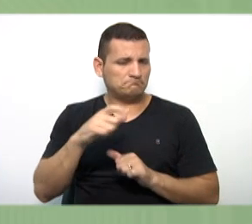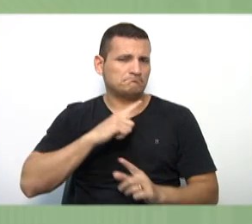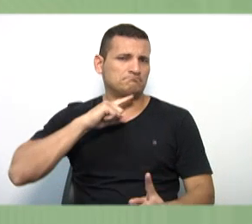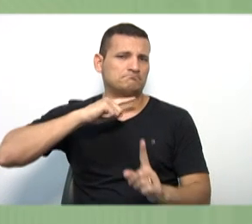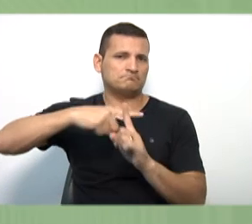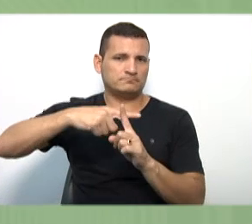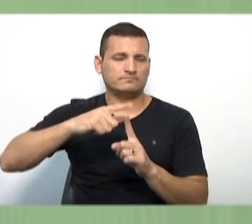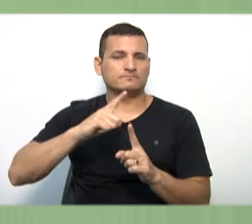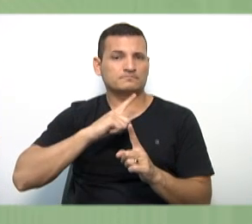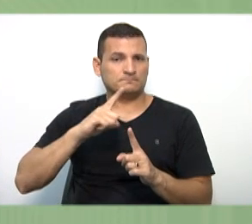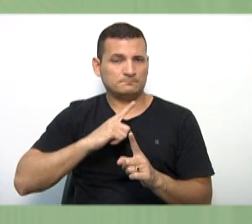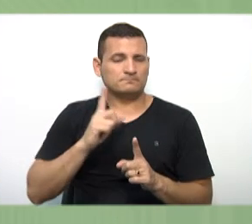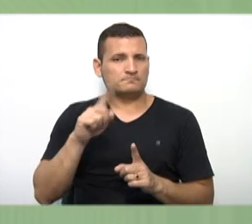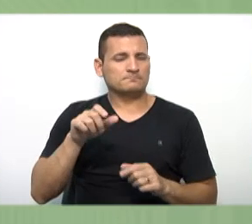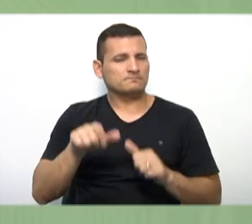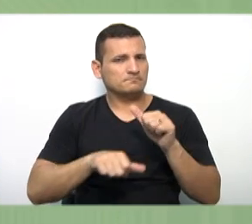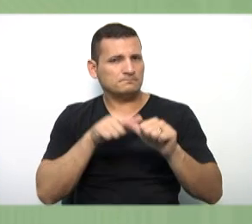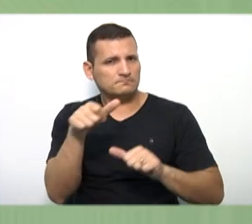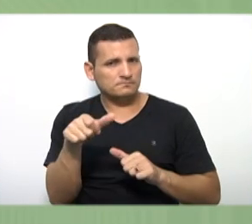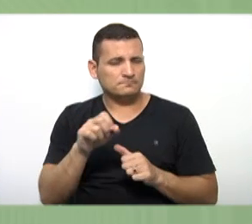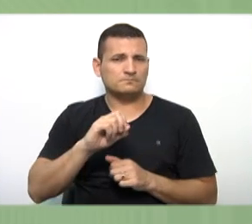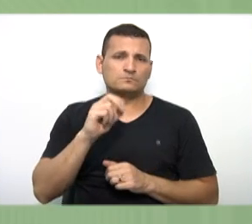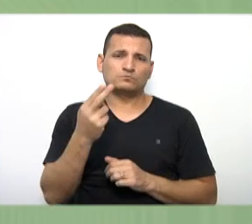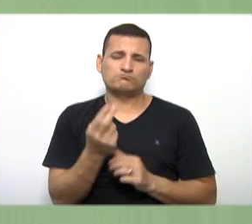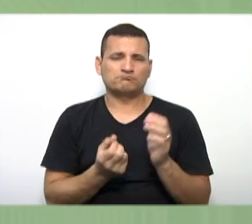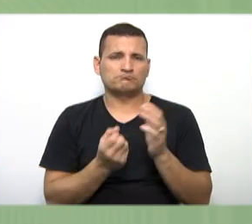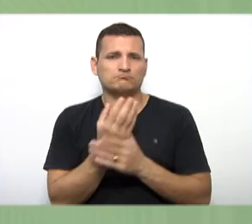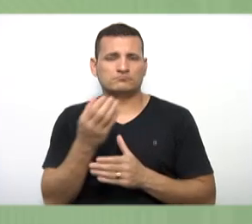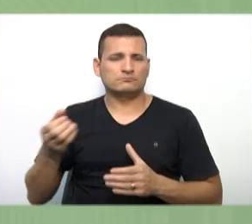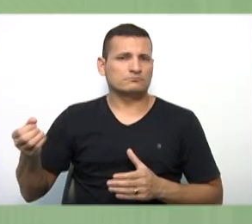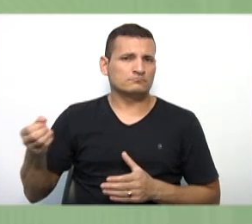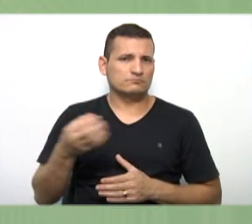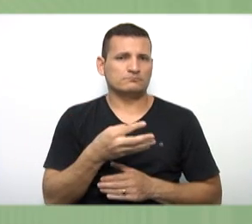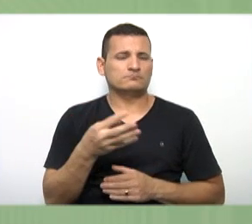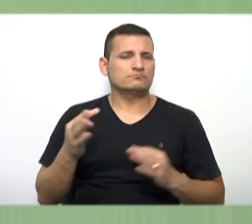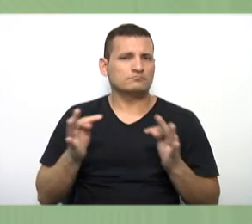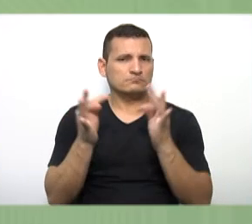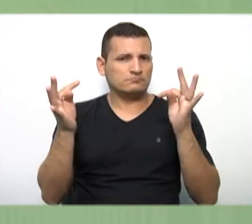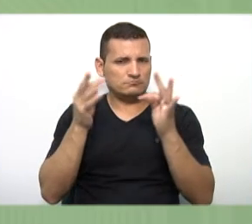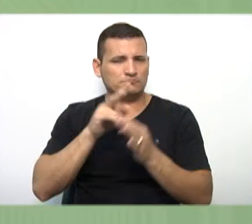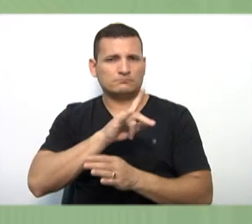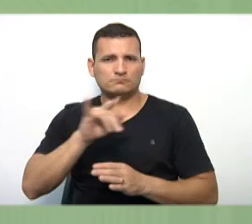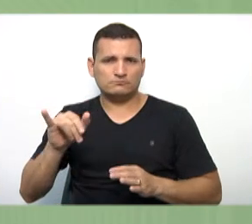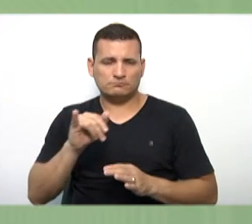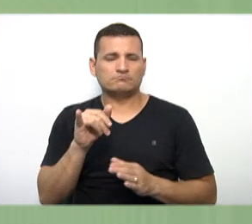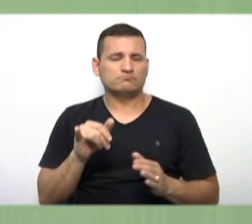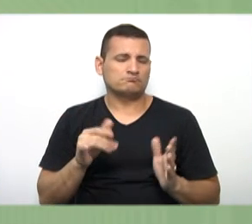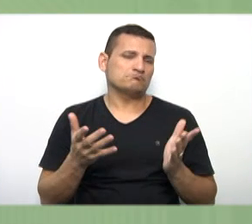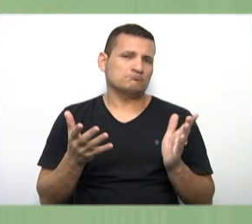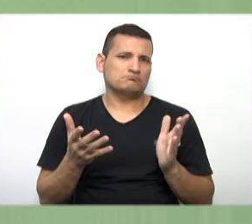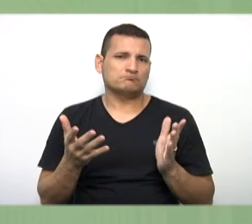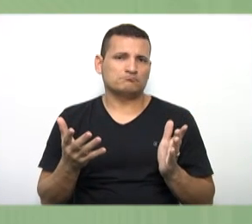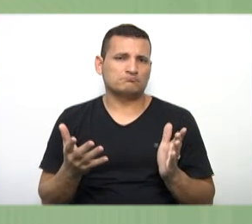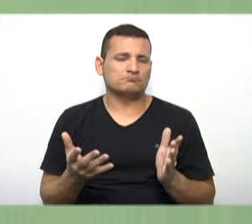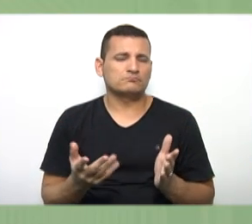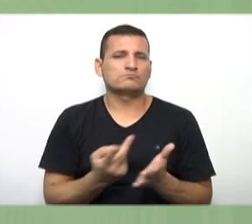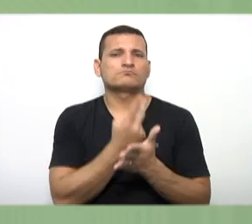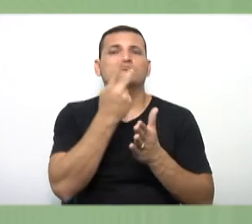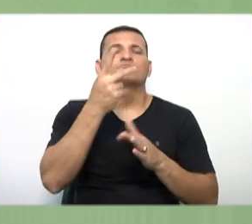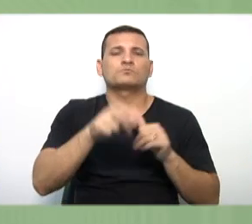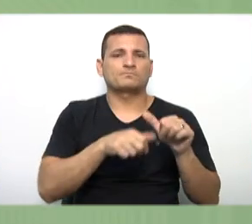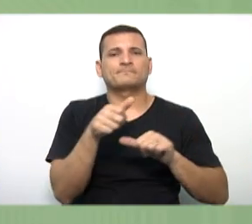positivas aí, que são mudanças ou surgimento de novas tecnologias que vão provocar essa mudança para